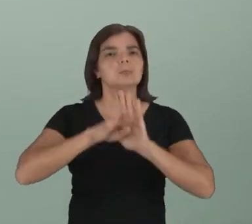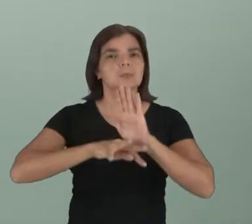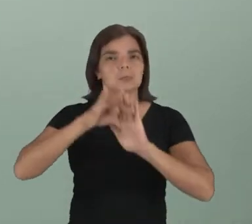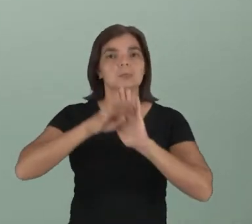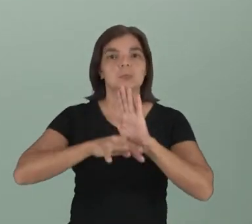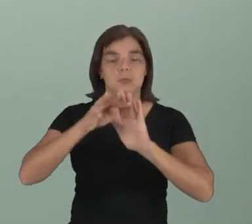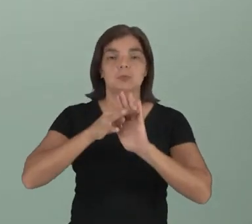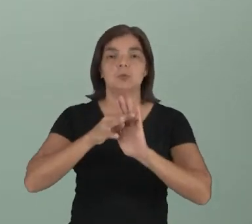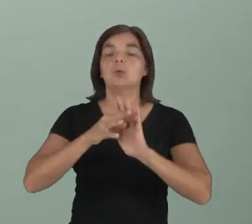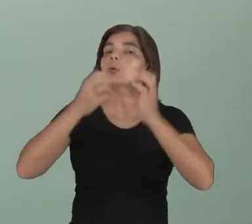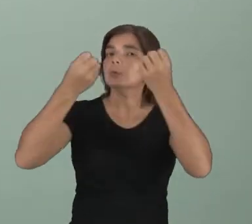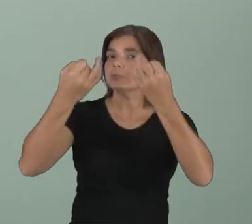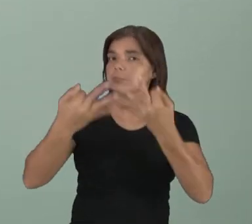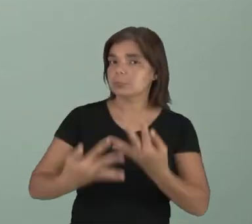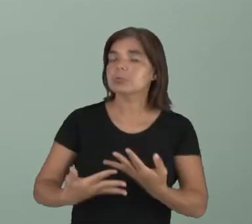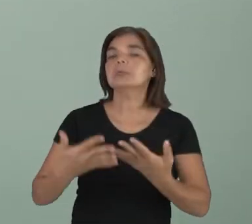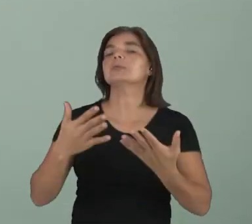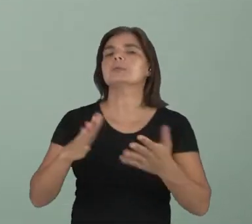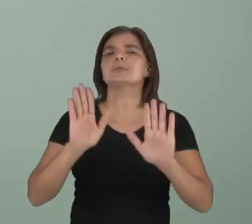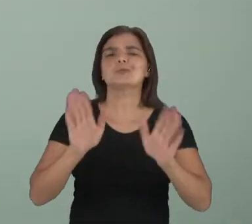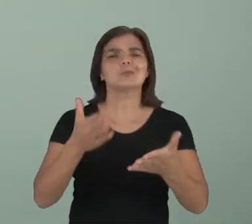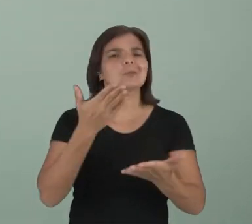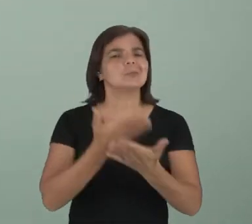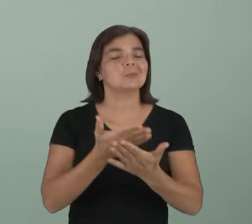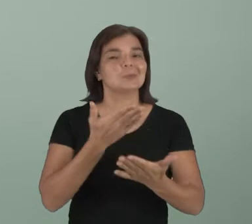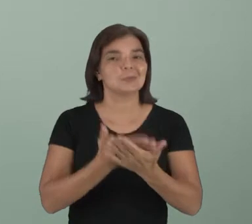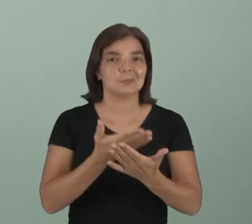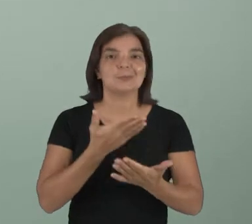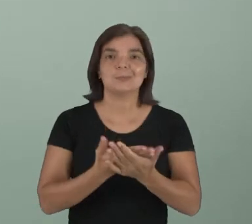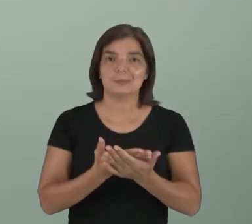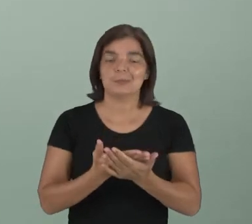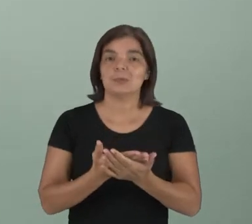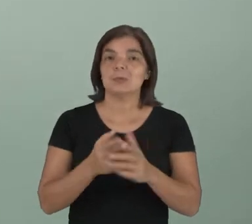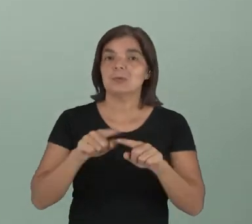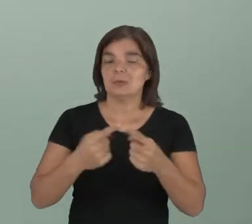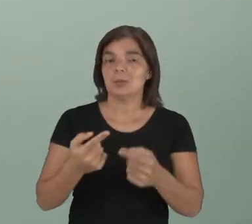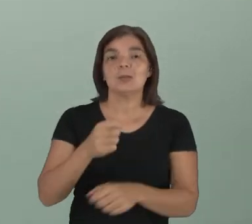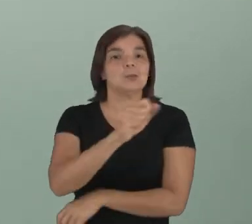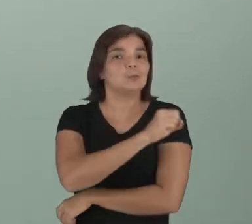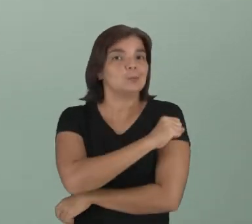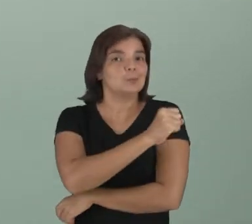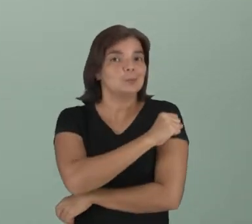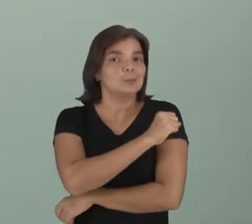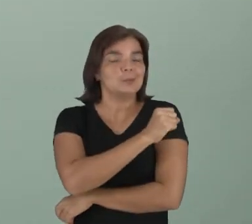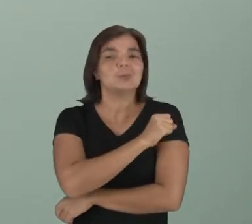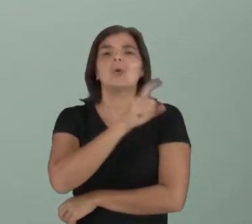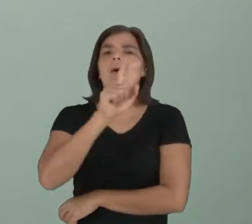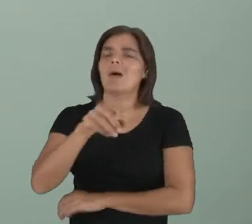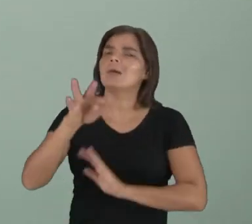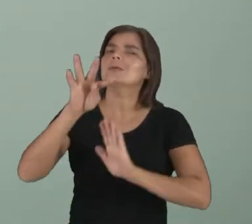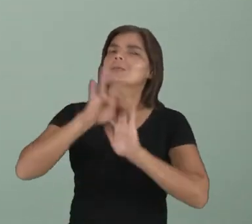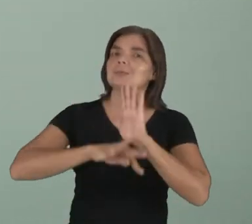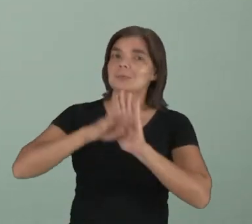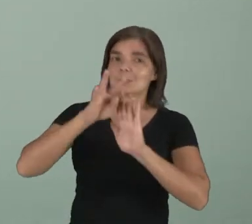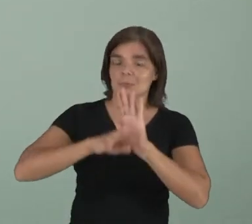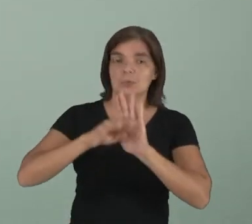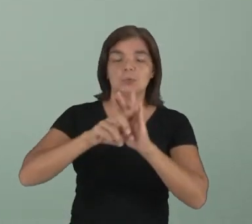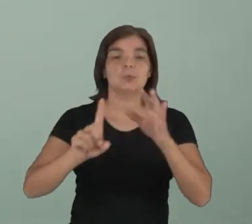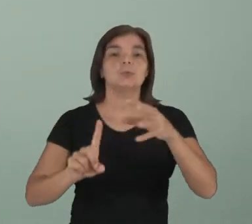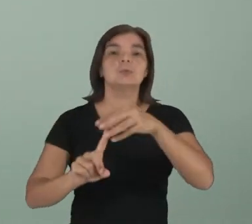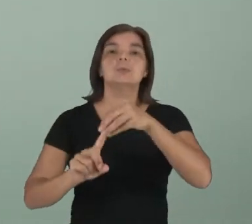texto argumentativo, um texto que nós já estudamos aqui desde o 8º ano, é um texto